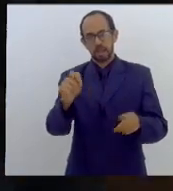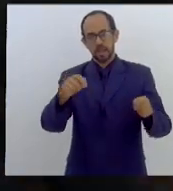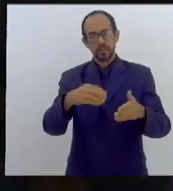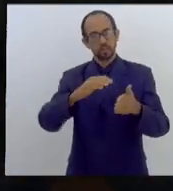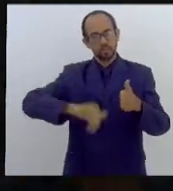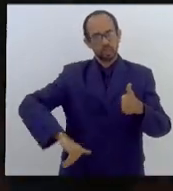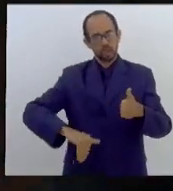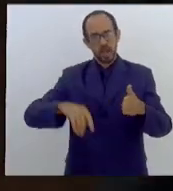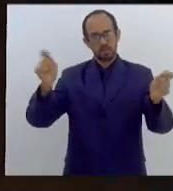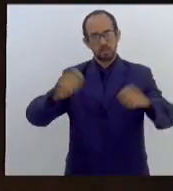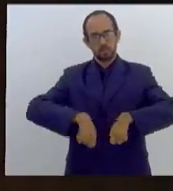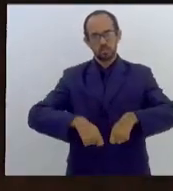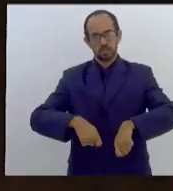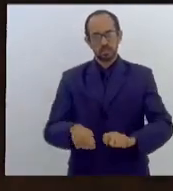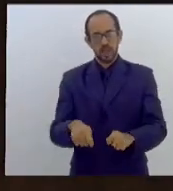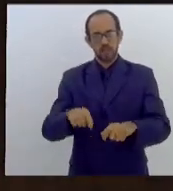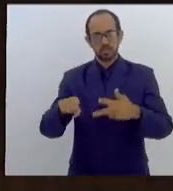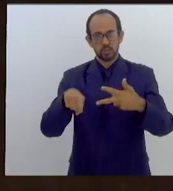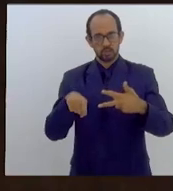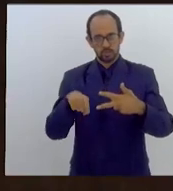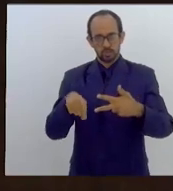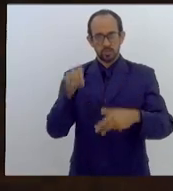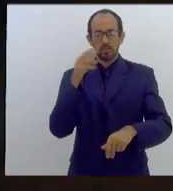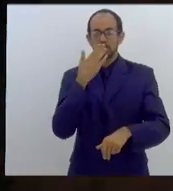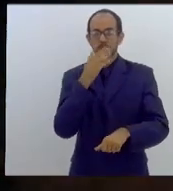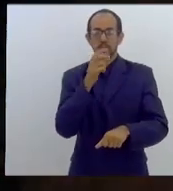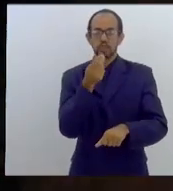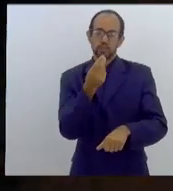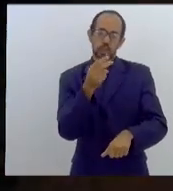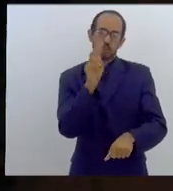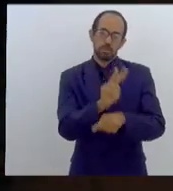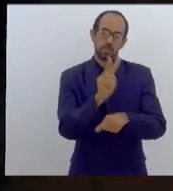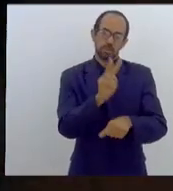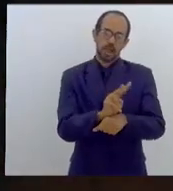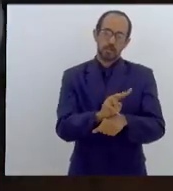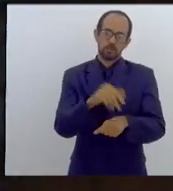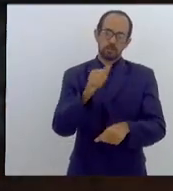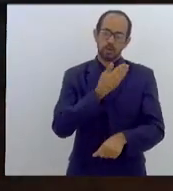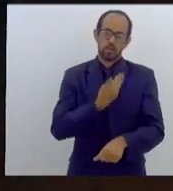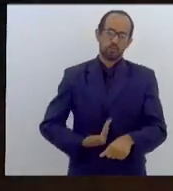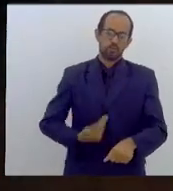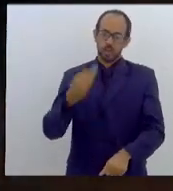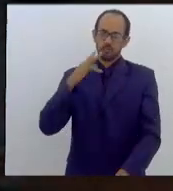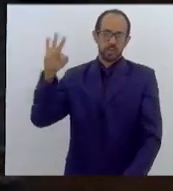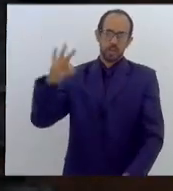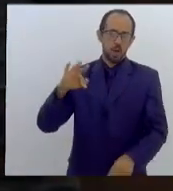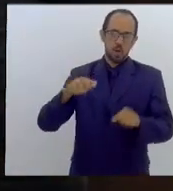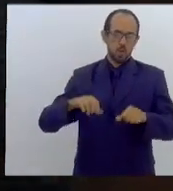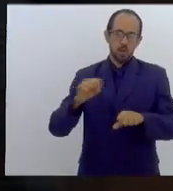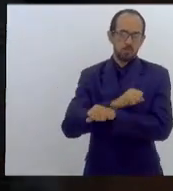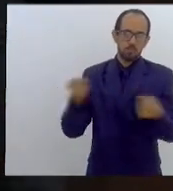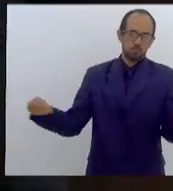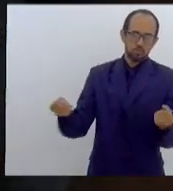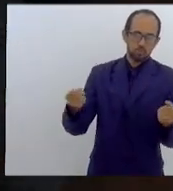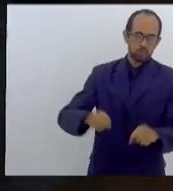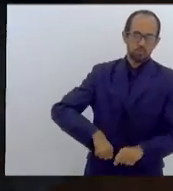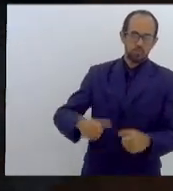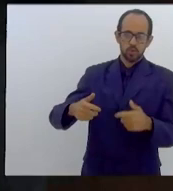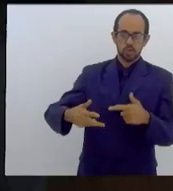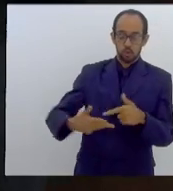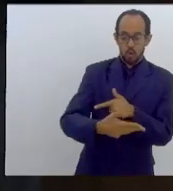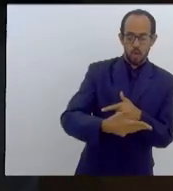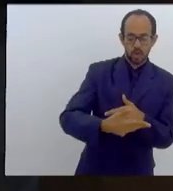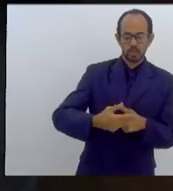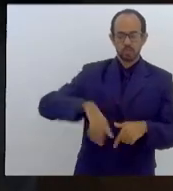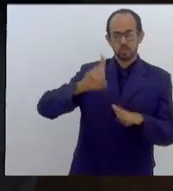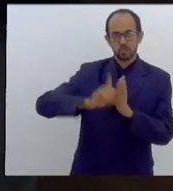do Executivo fazer um empréstimo. É inadmissível que um Estado que deve tanto, que corta dos direitos trabalhistas